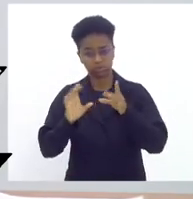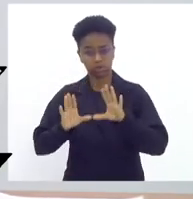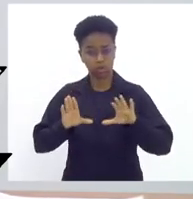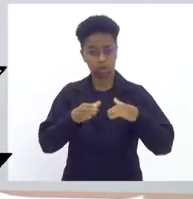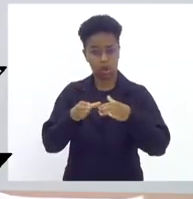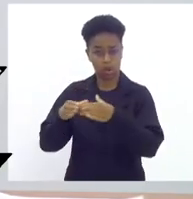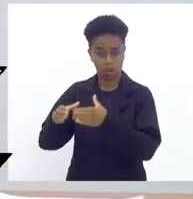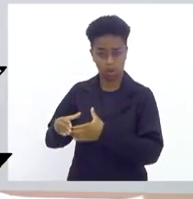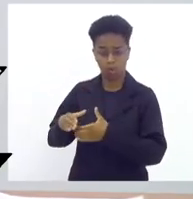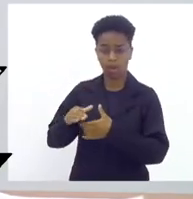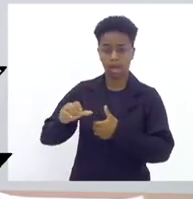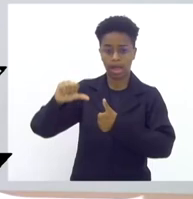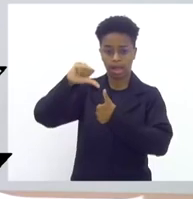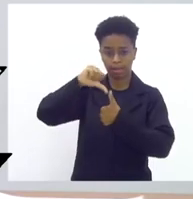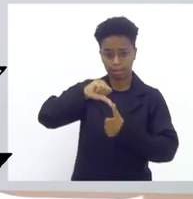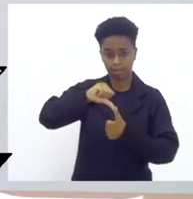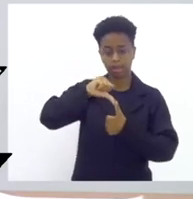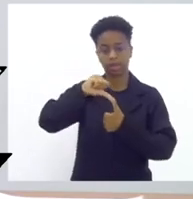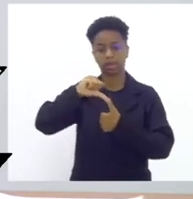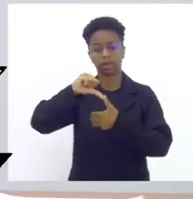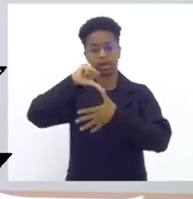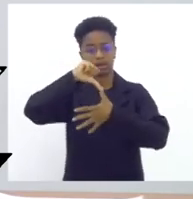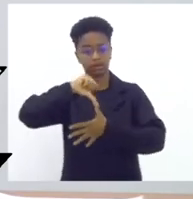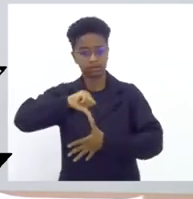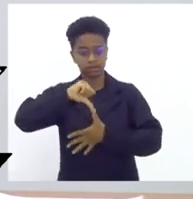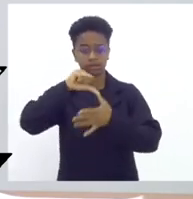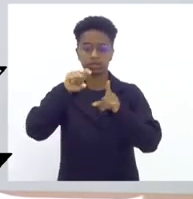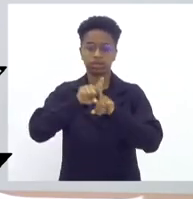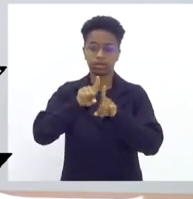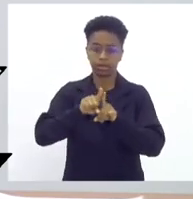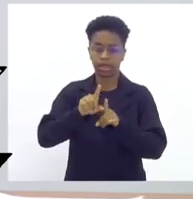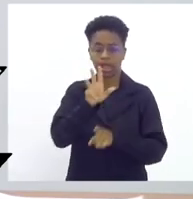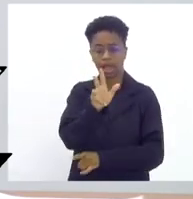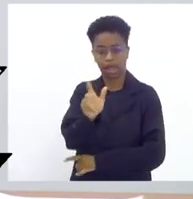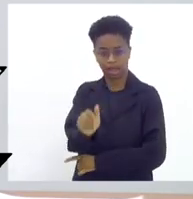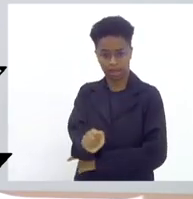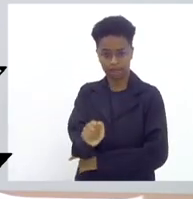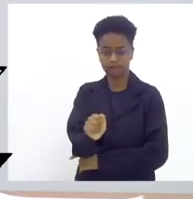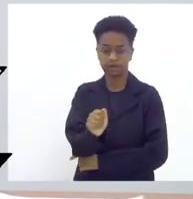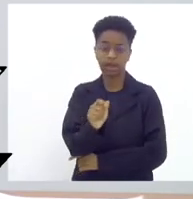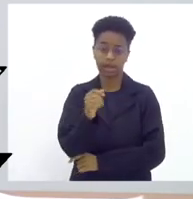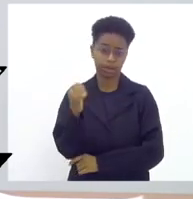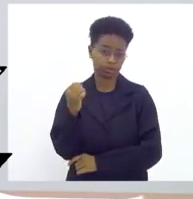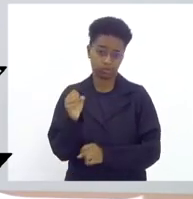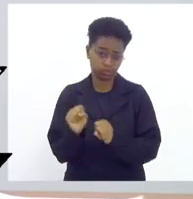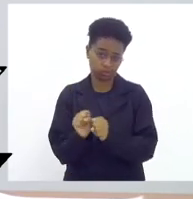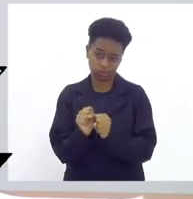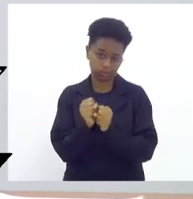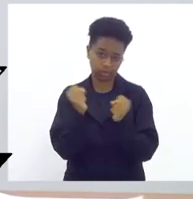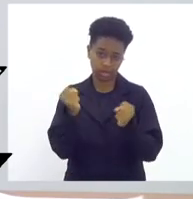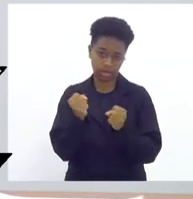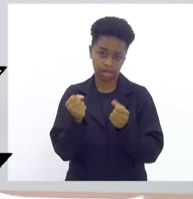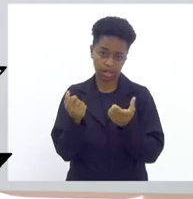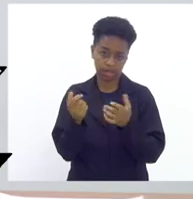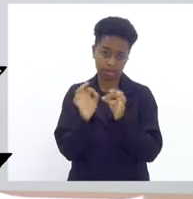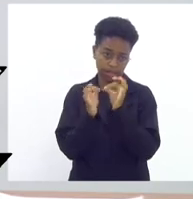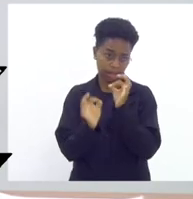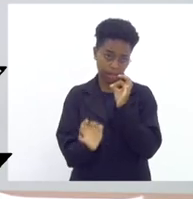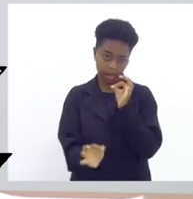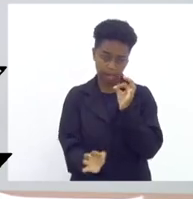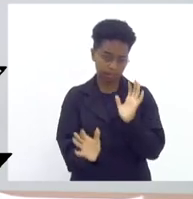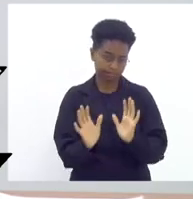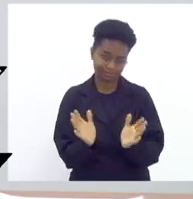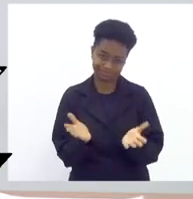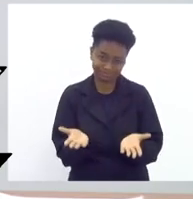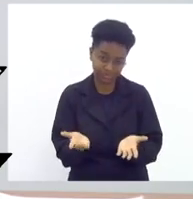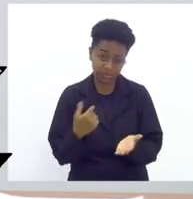comunidades da América Central América do Sul as comunidades africanas é impossível não ser um espaço mais alongado eu tô